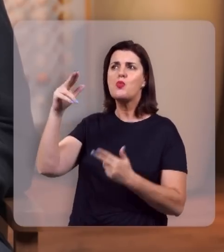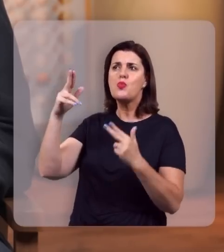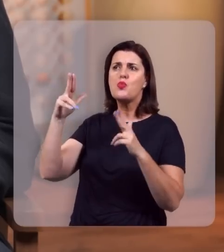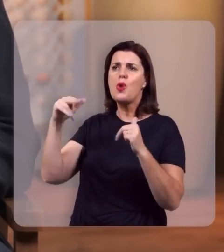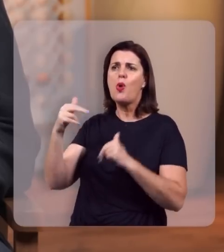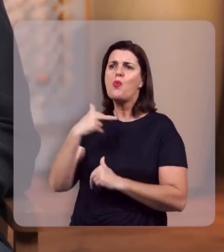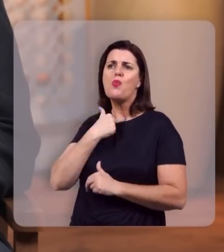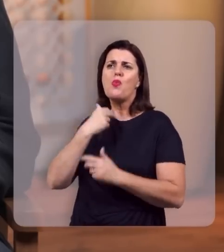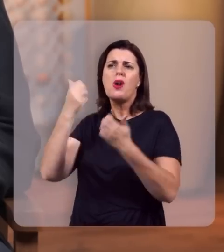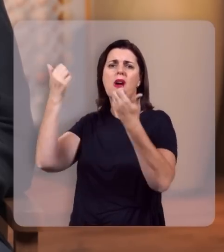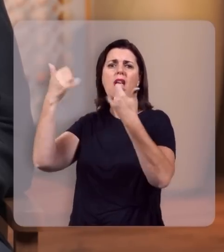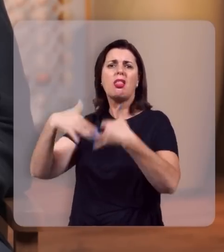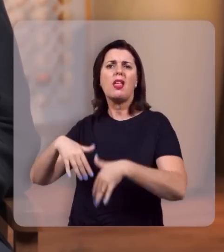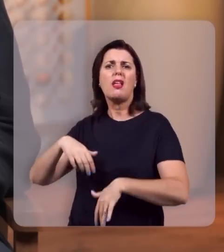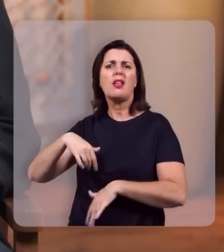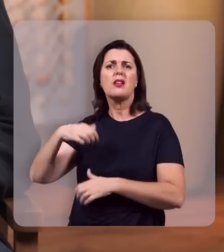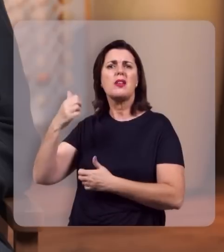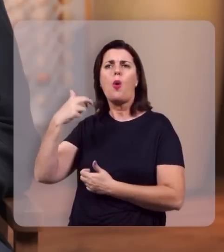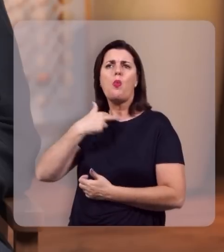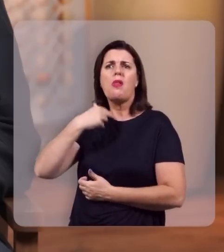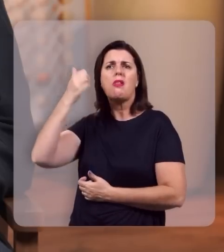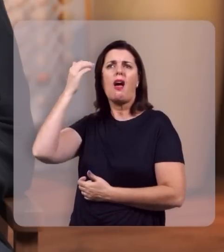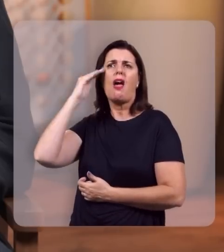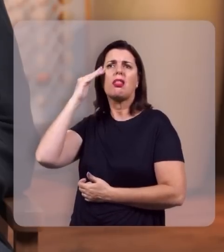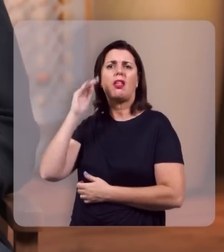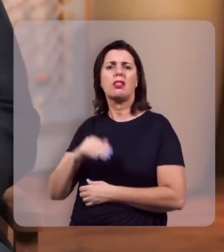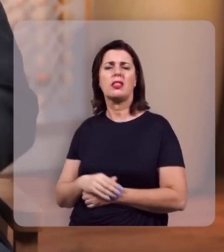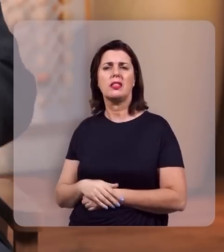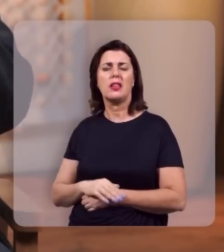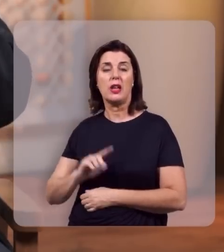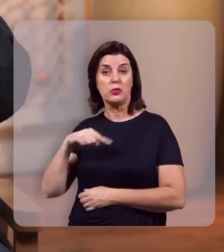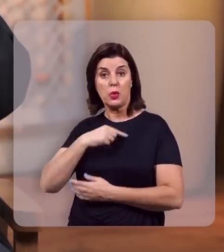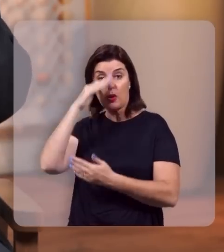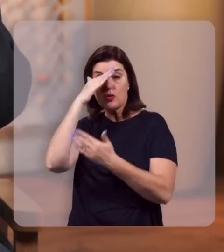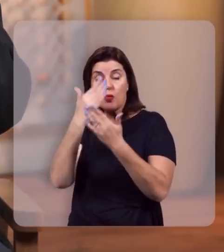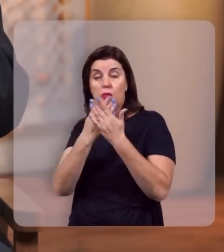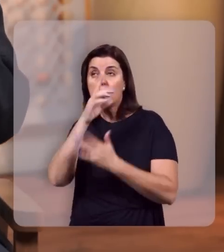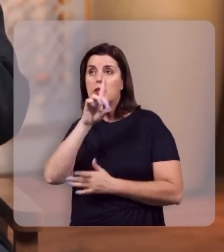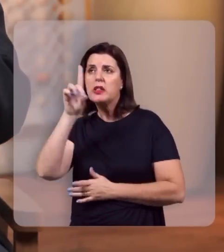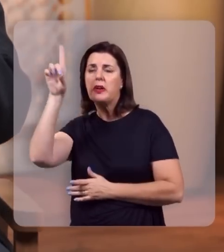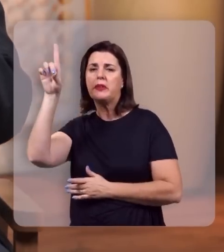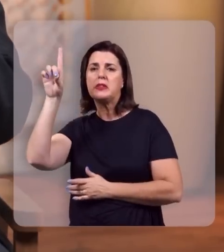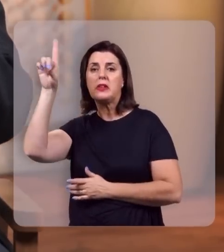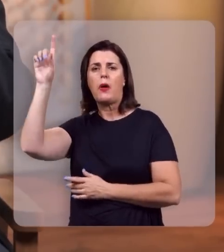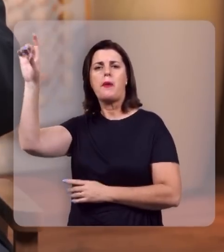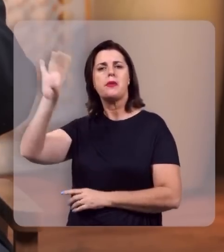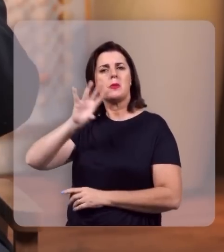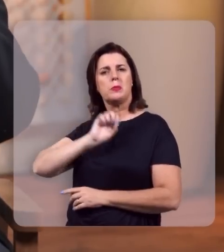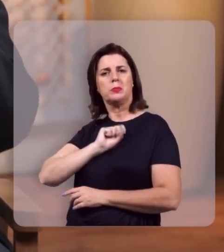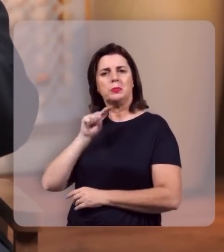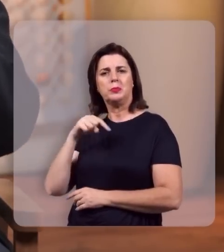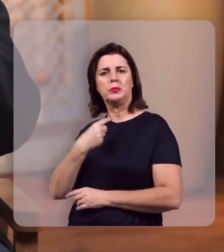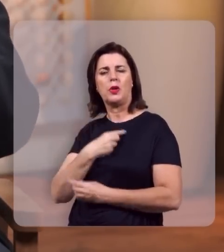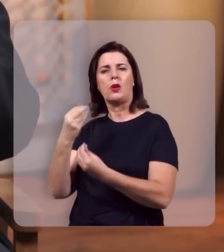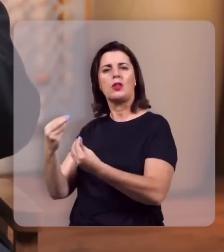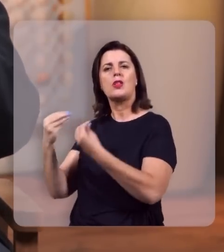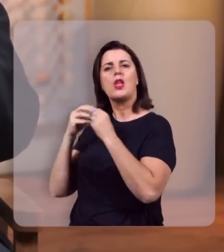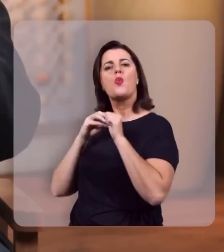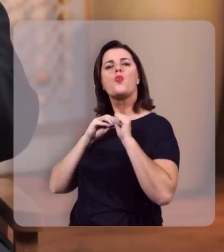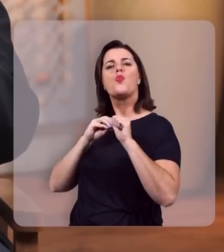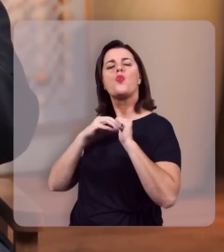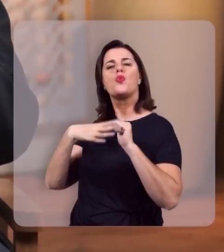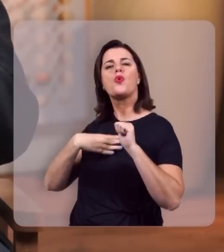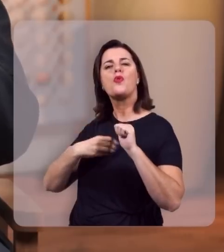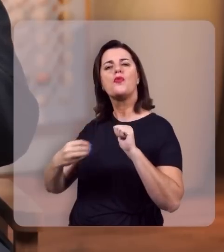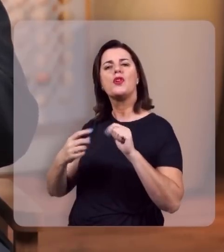todo entendimento. Quando nós confiamos no Evangelho de que Deus nos amou e deu o seu único